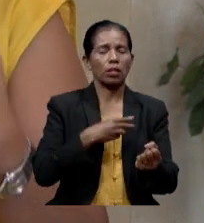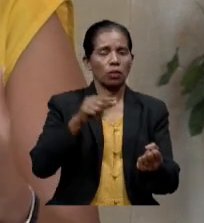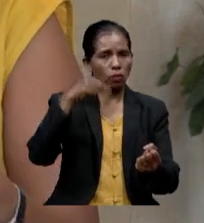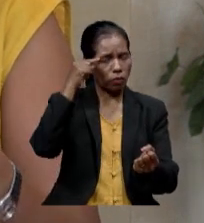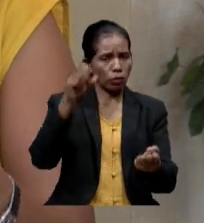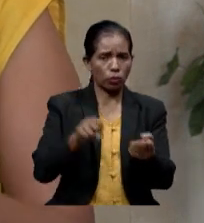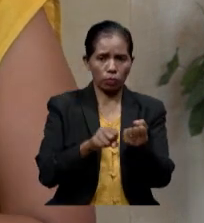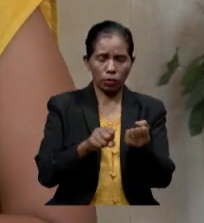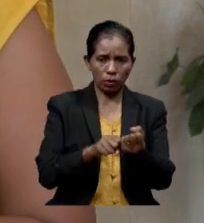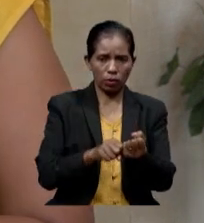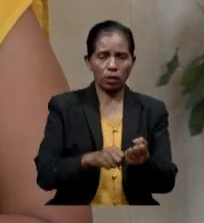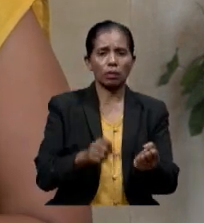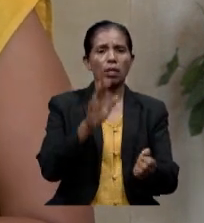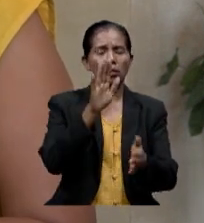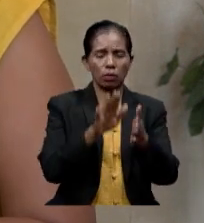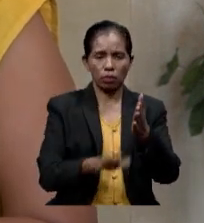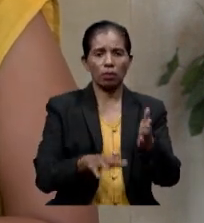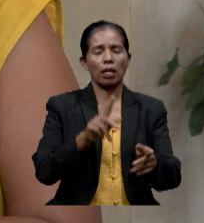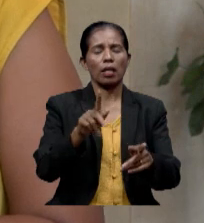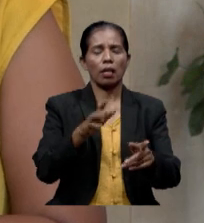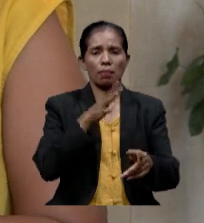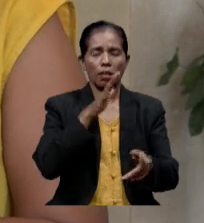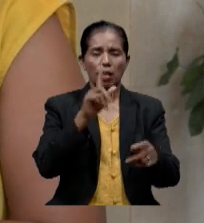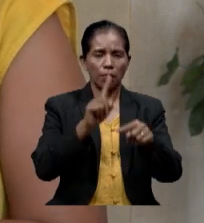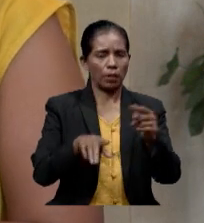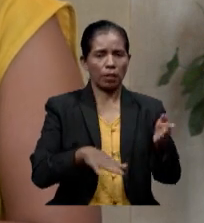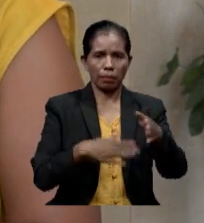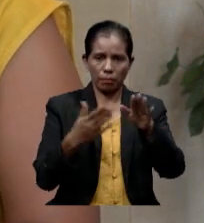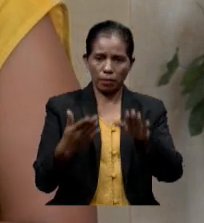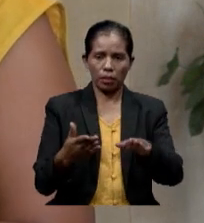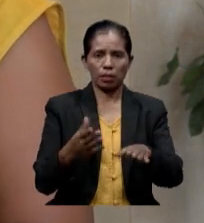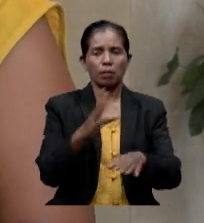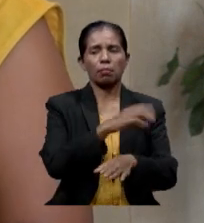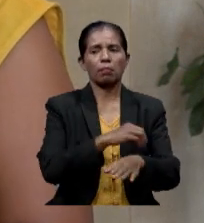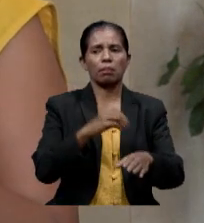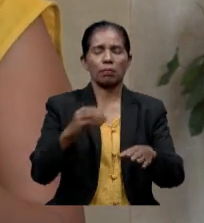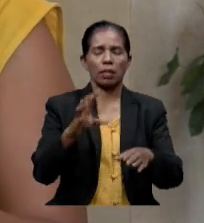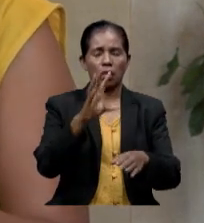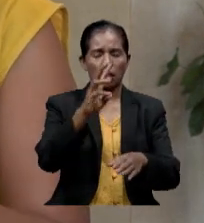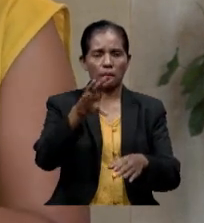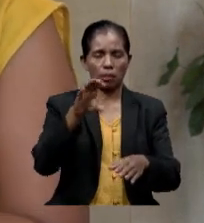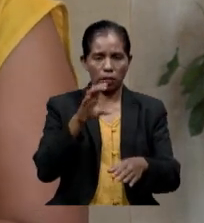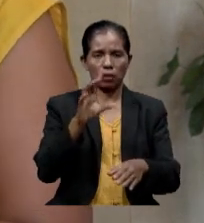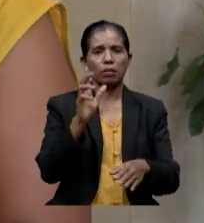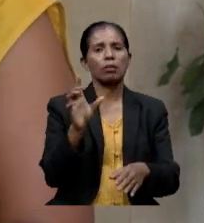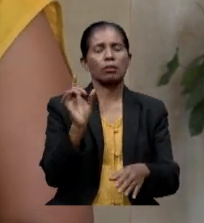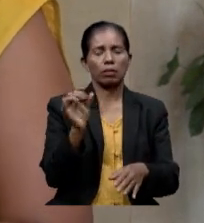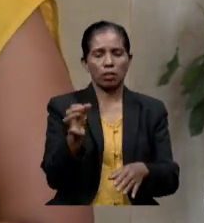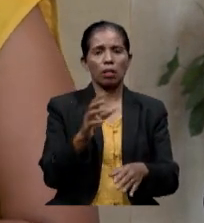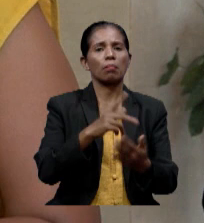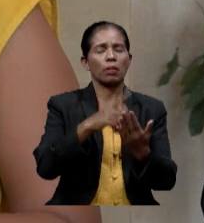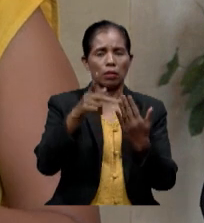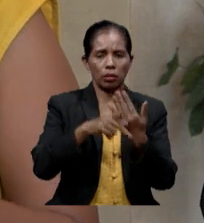atu bele redus mortalidade inan ne pelo menos ba iha 70%. Então programa lubuk ida